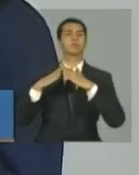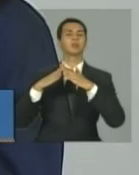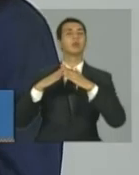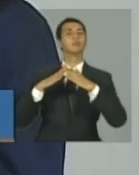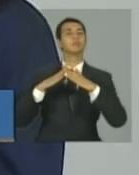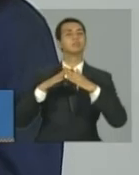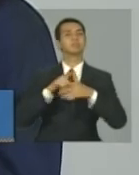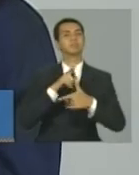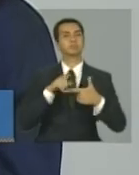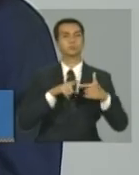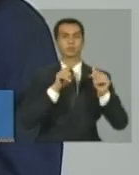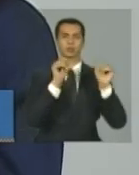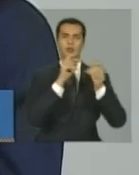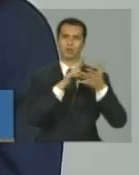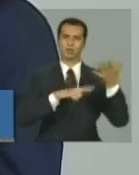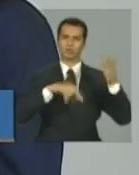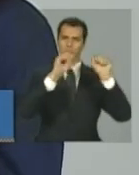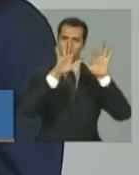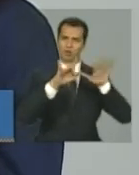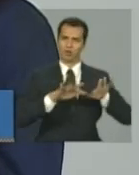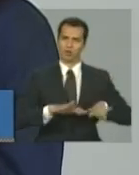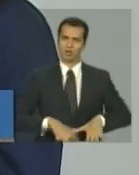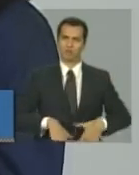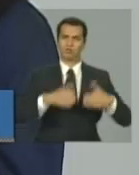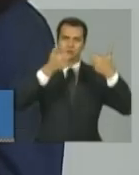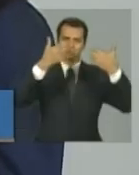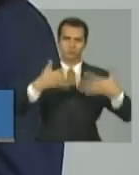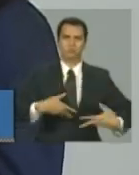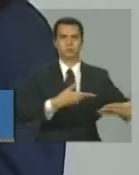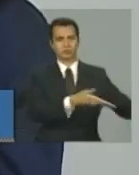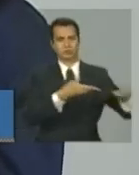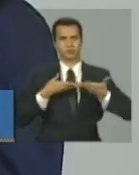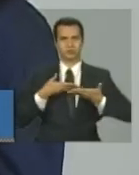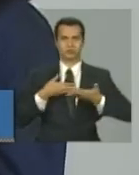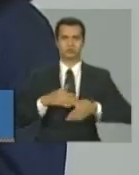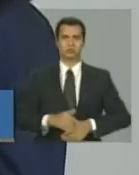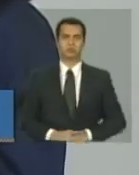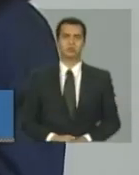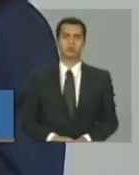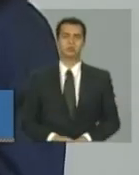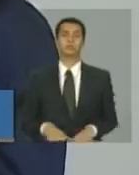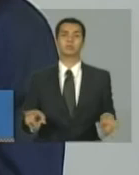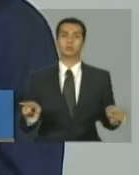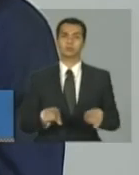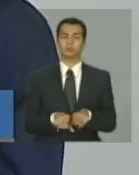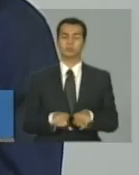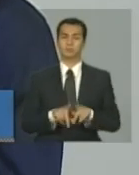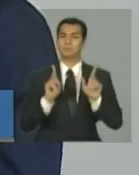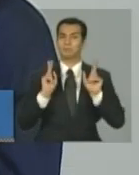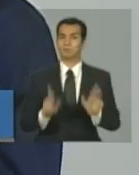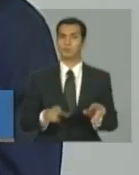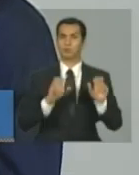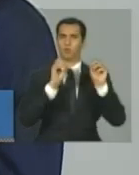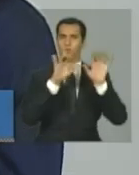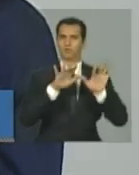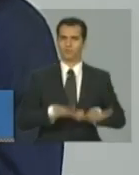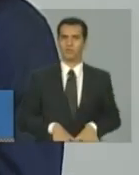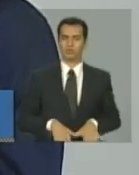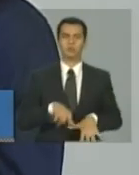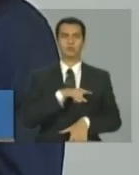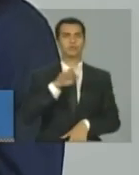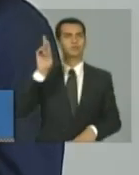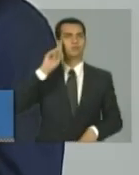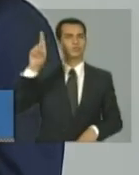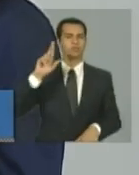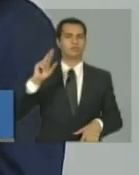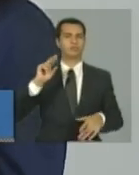encaminhe esse e esse aparecer a também no mesmo ofício a gente solicita que o gestor nos comunique Por